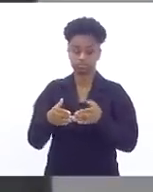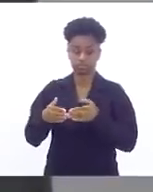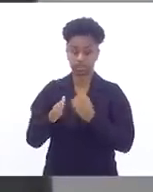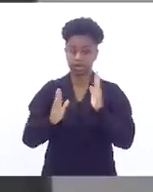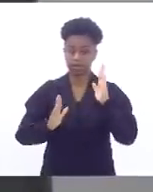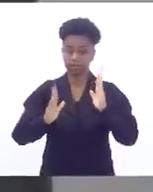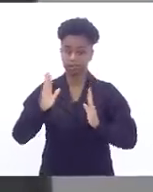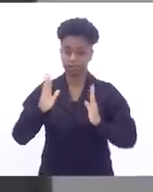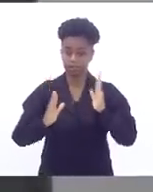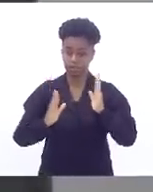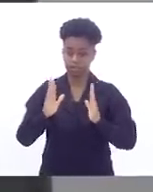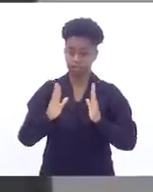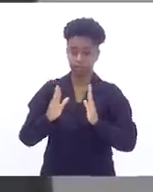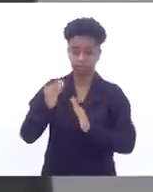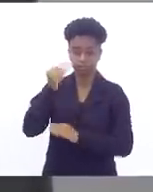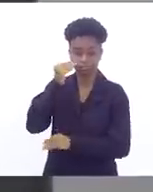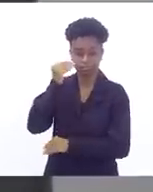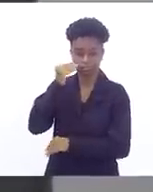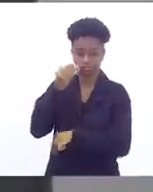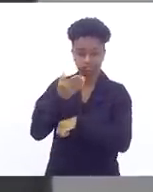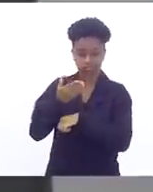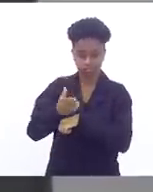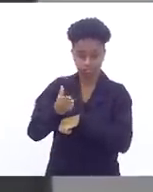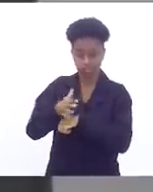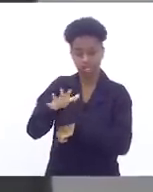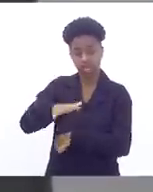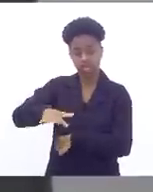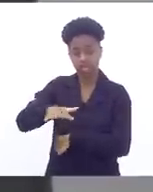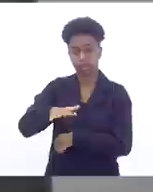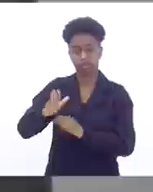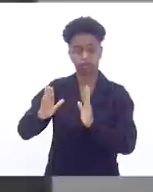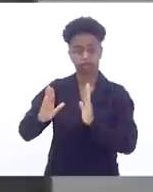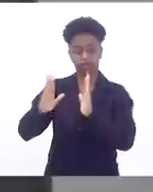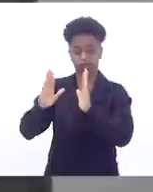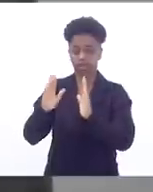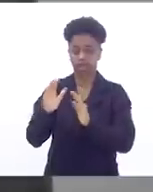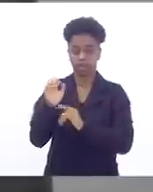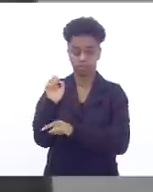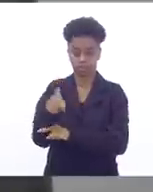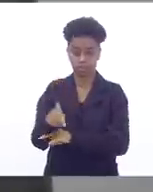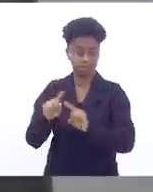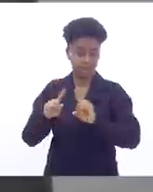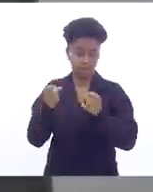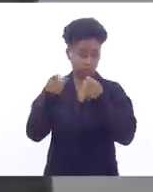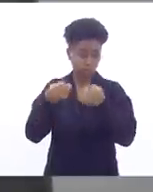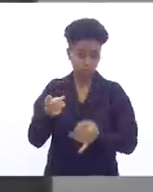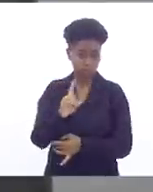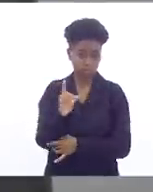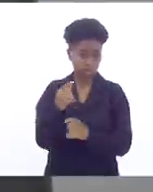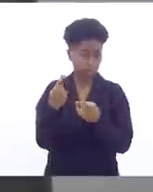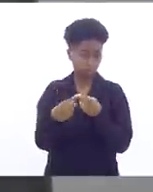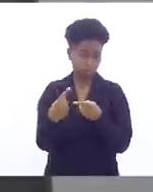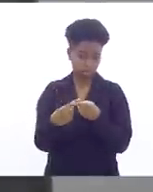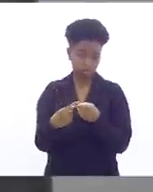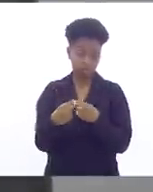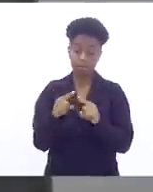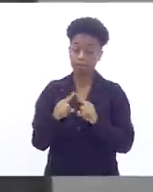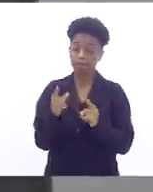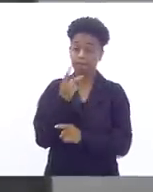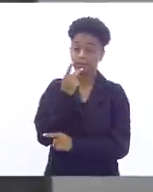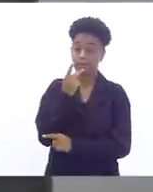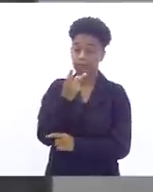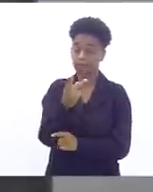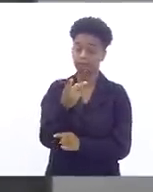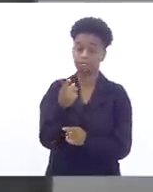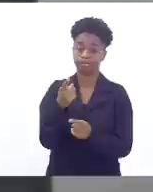de estágio experimental para a aposentadoria E aí não explicam porque tá mas dizem que